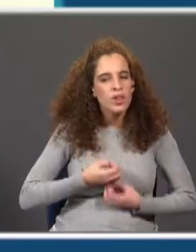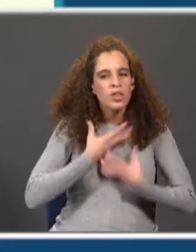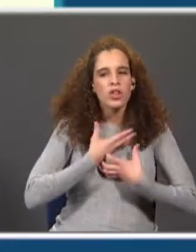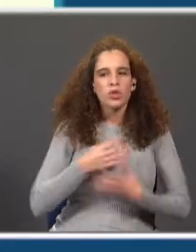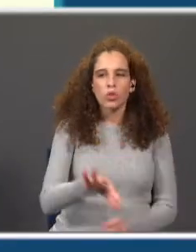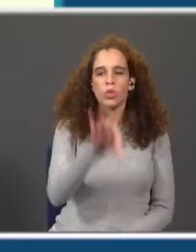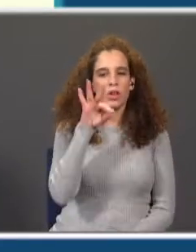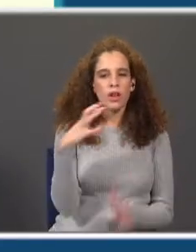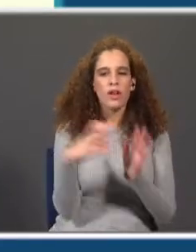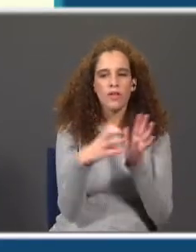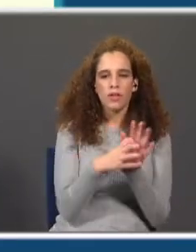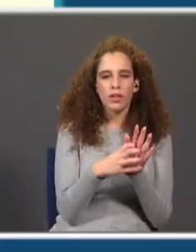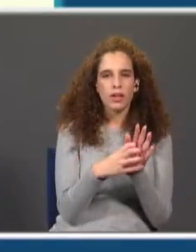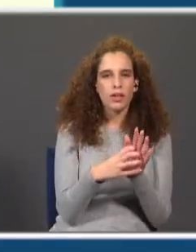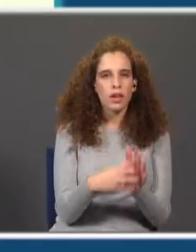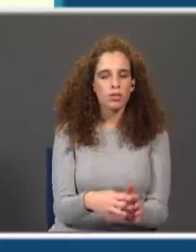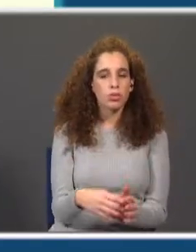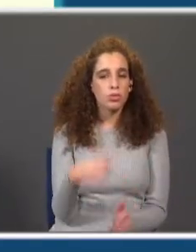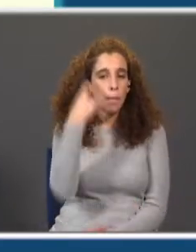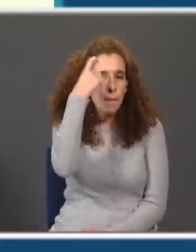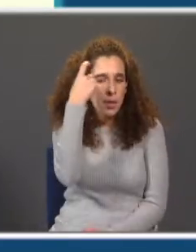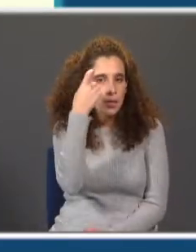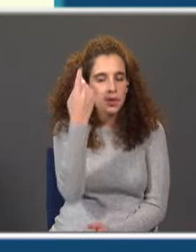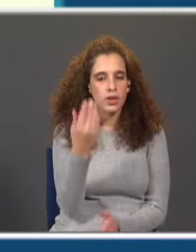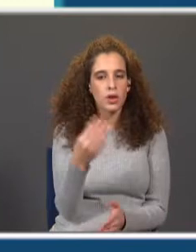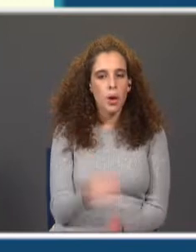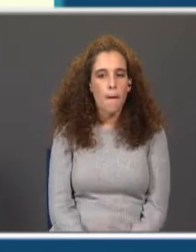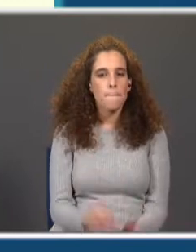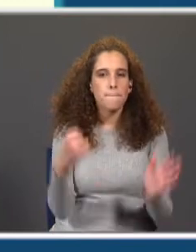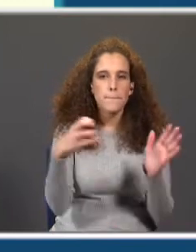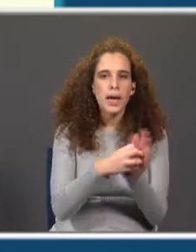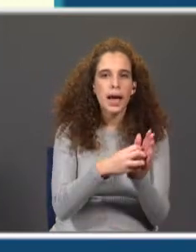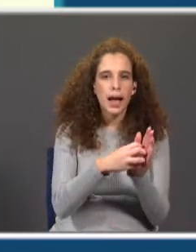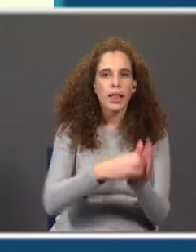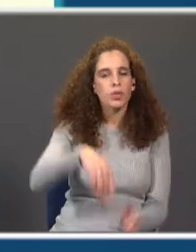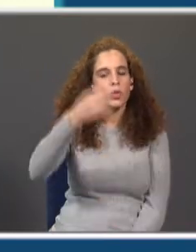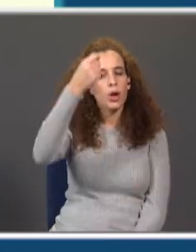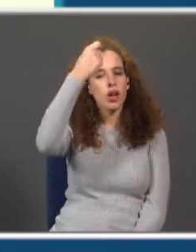figuras que, no seu entender, tinham marcado a história da freguesia.